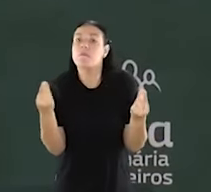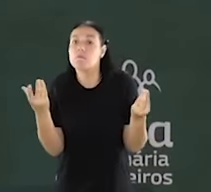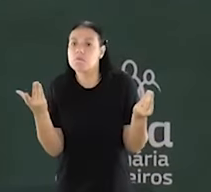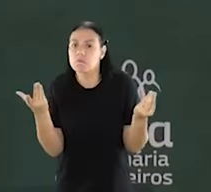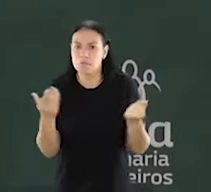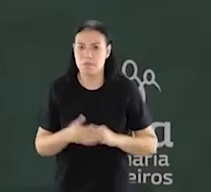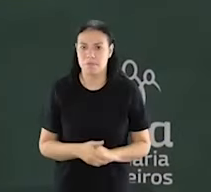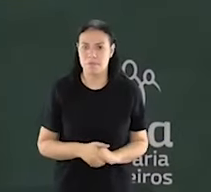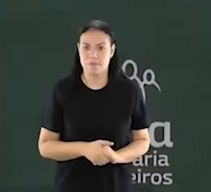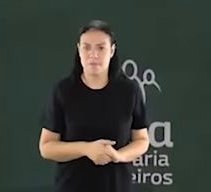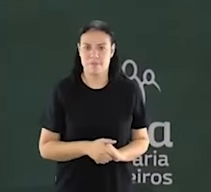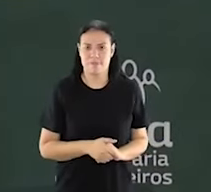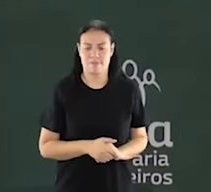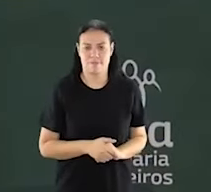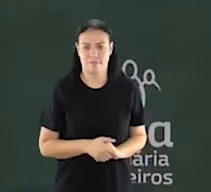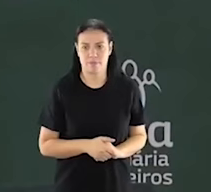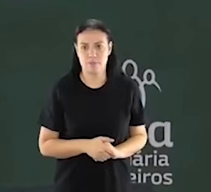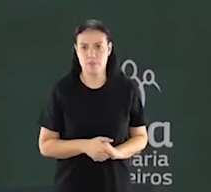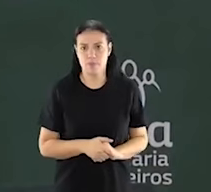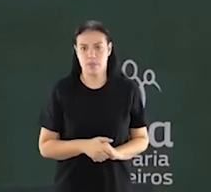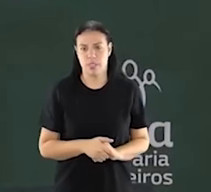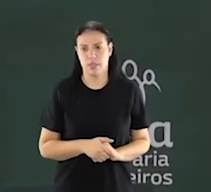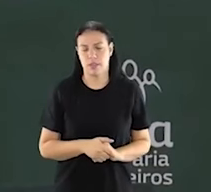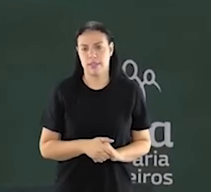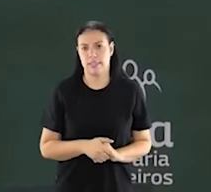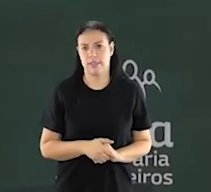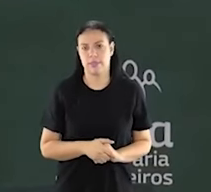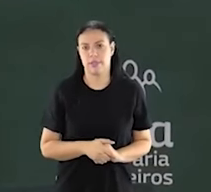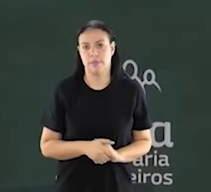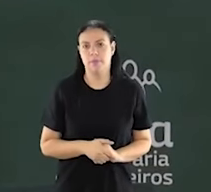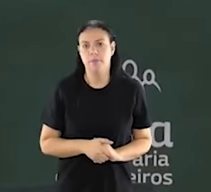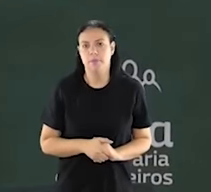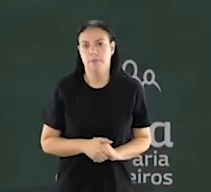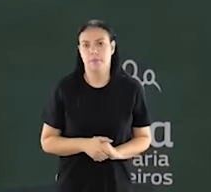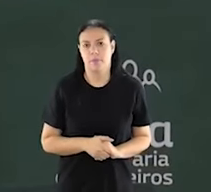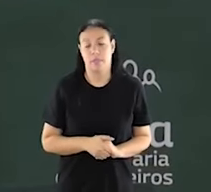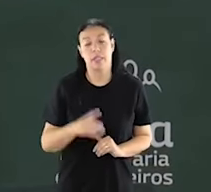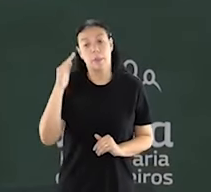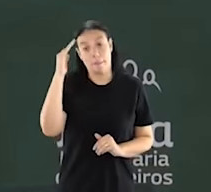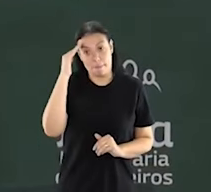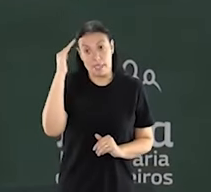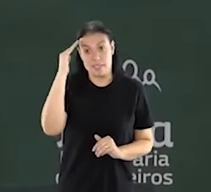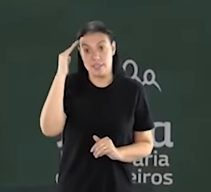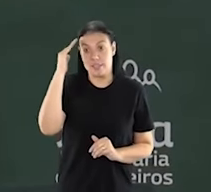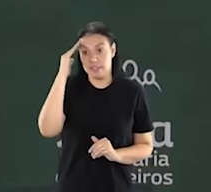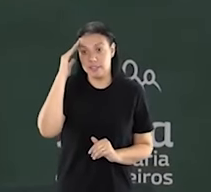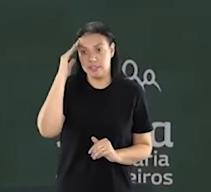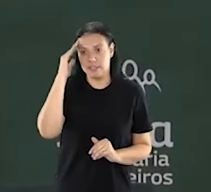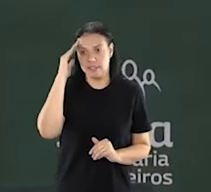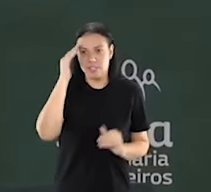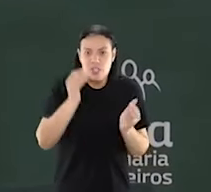Então, pensando no vaso de alabastro, eu quero propor aqui algumas lições para nós.